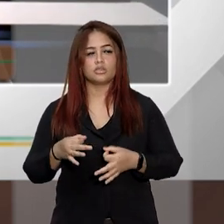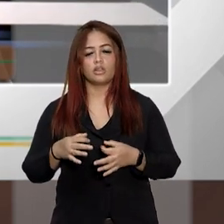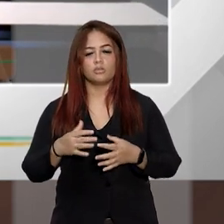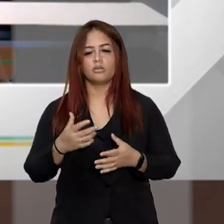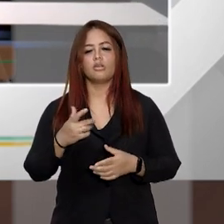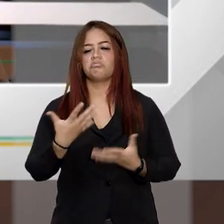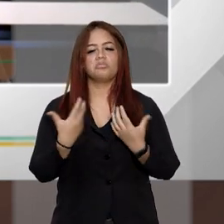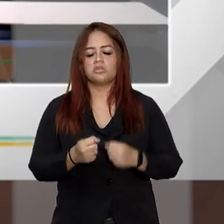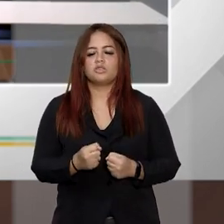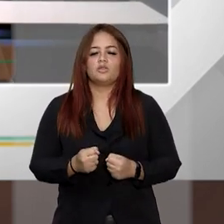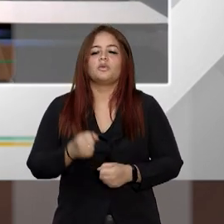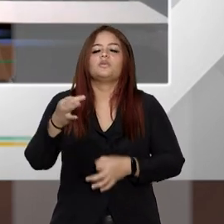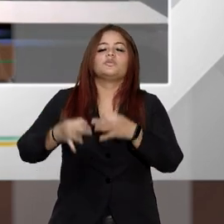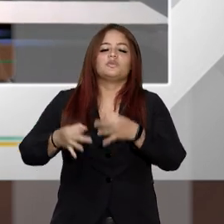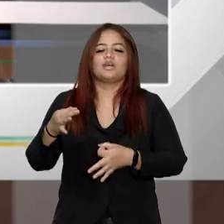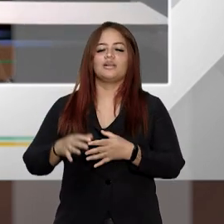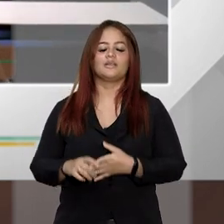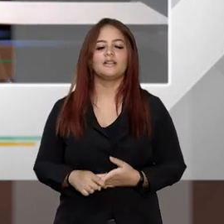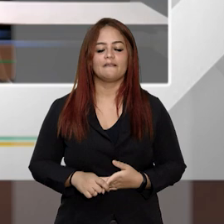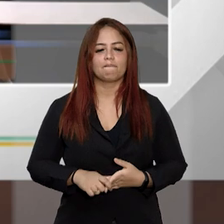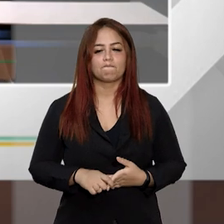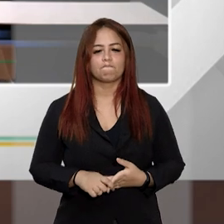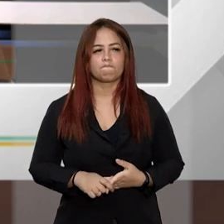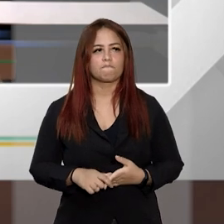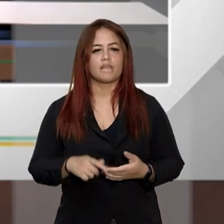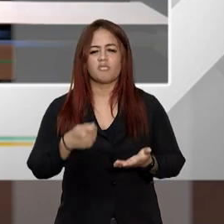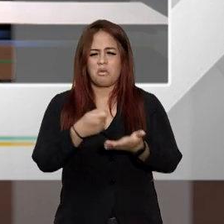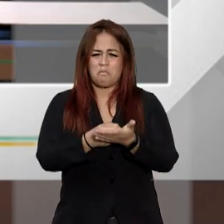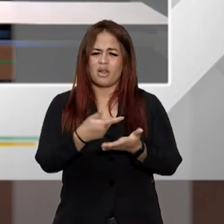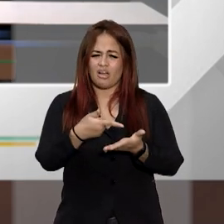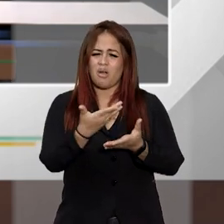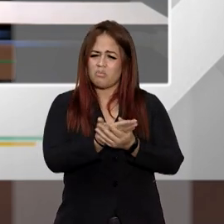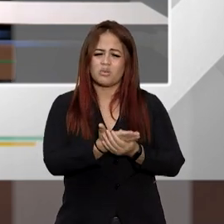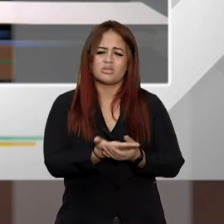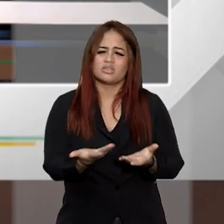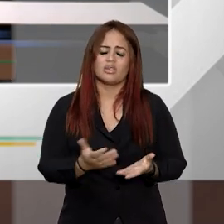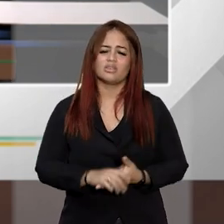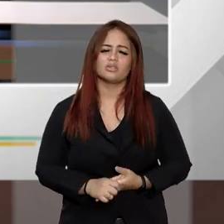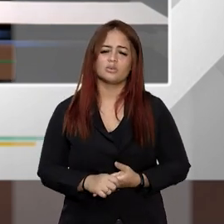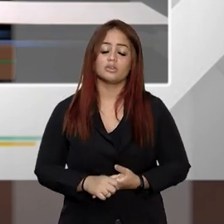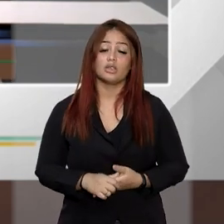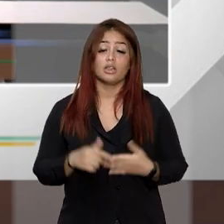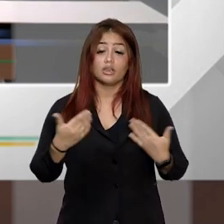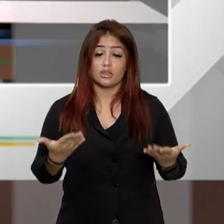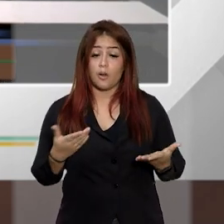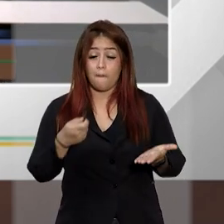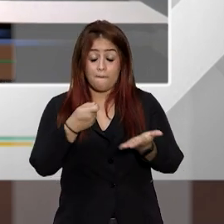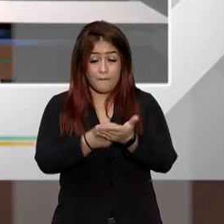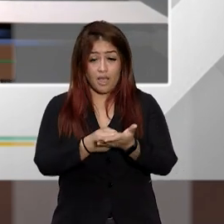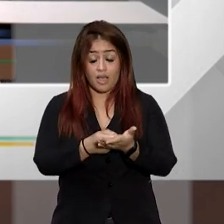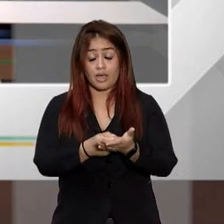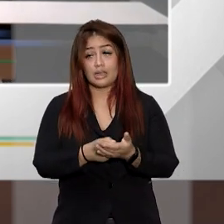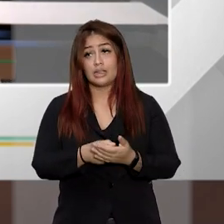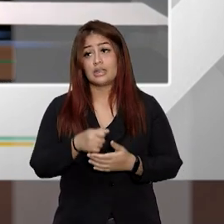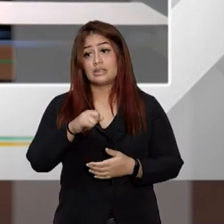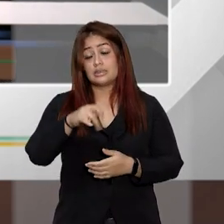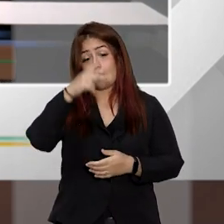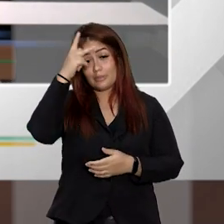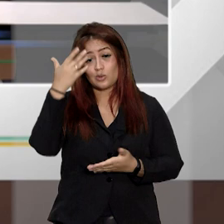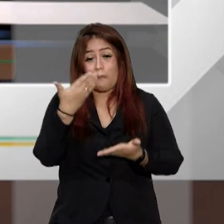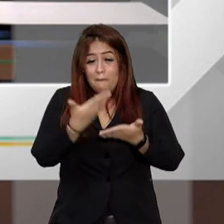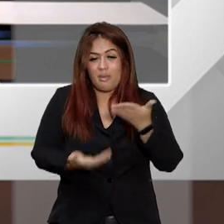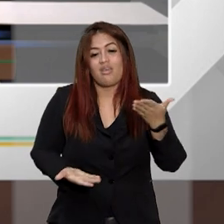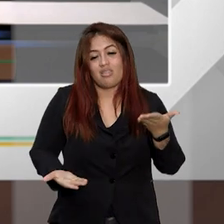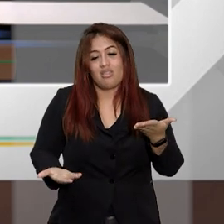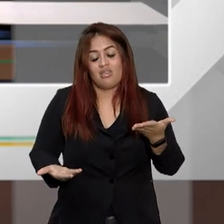serei condenado nos ônus sucumbenciais? Então, os ônus sucumbenciais, geralmente, ele é pago por quem perdeu a ação, né? Essa